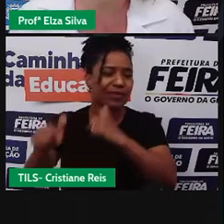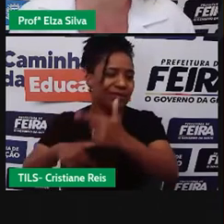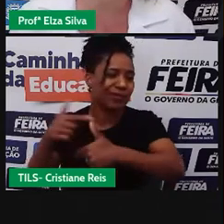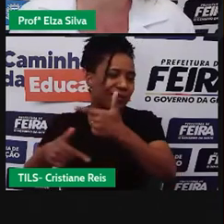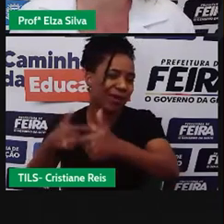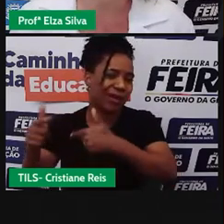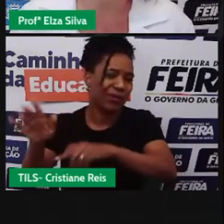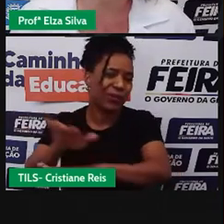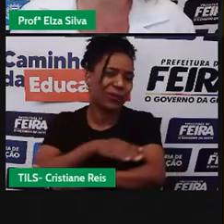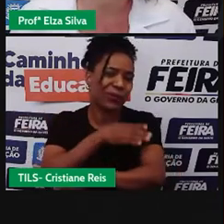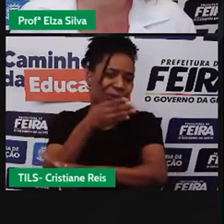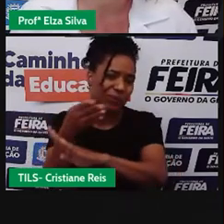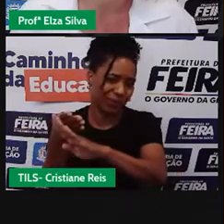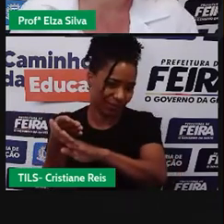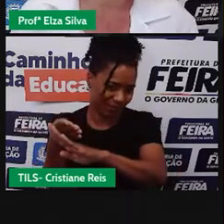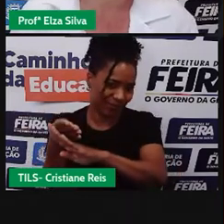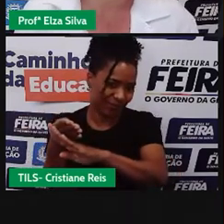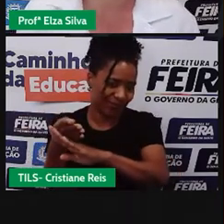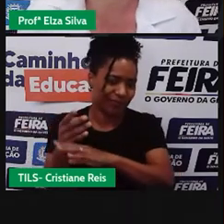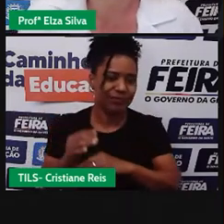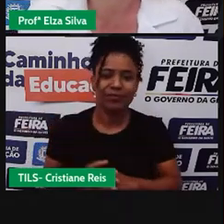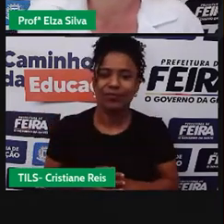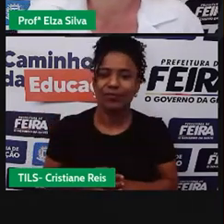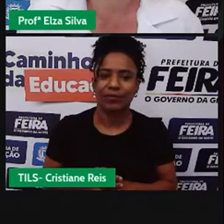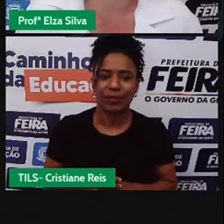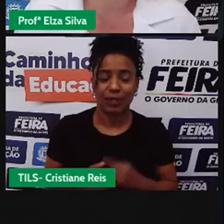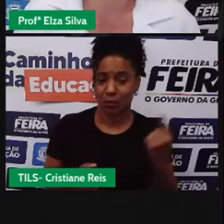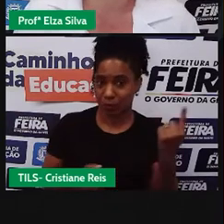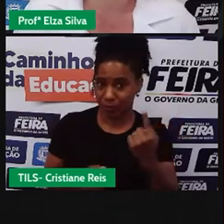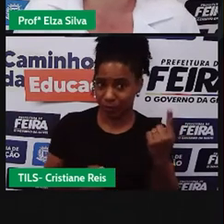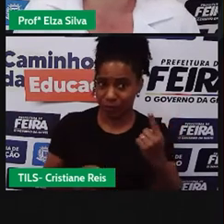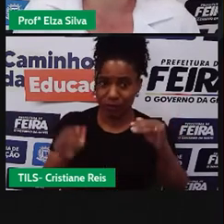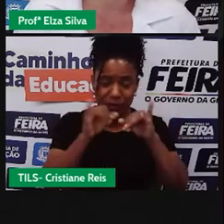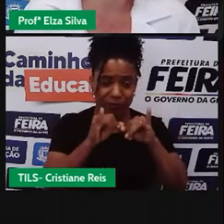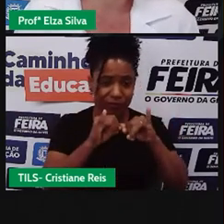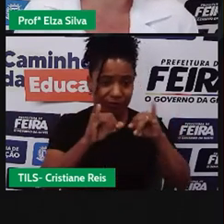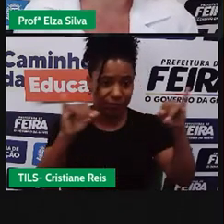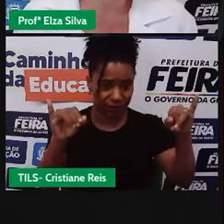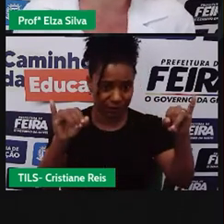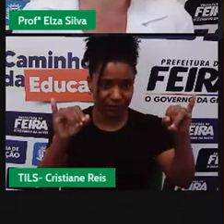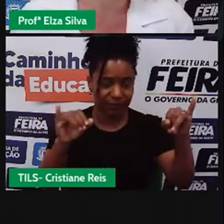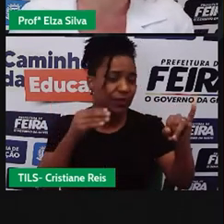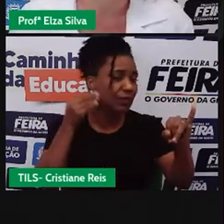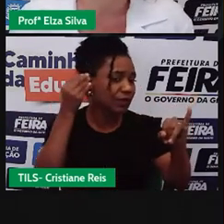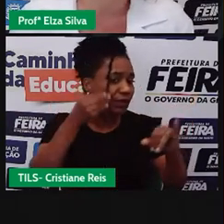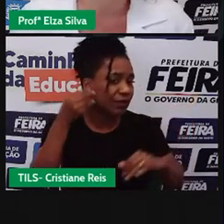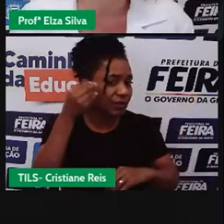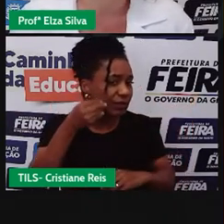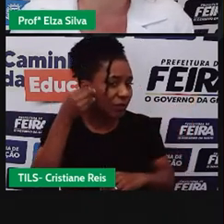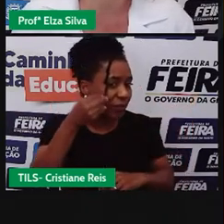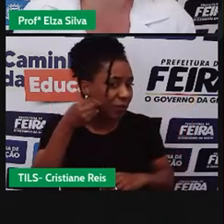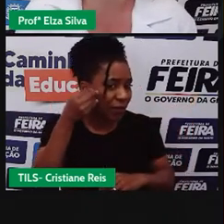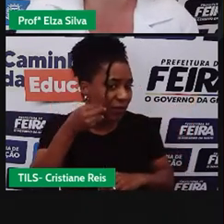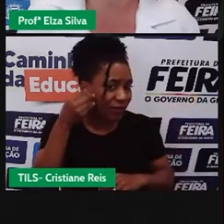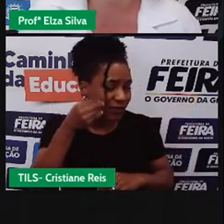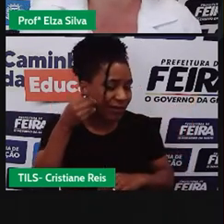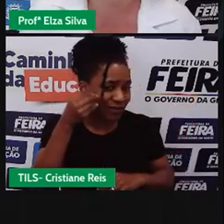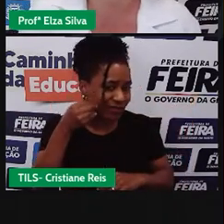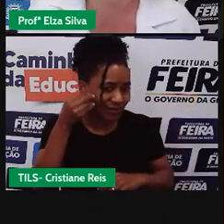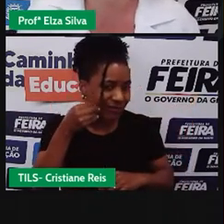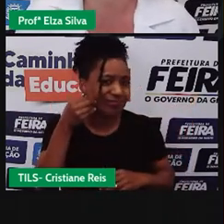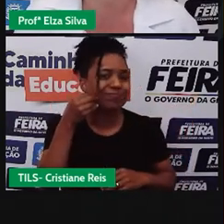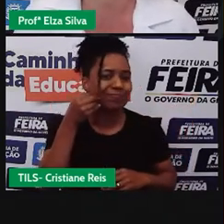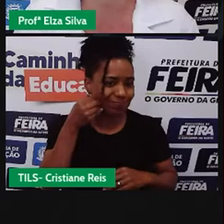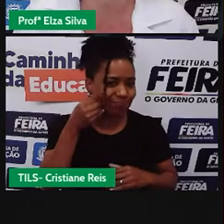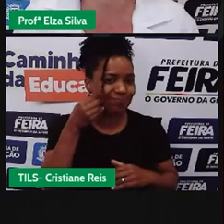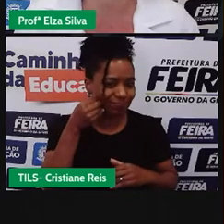tempo integral. No primeiro, ele solicita experience preferred. Eles preferem